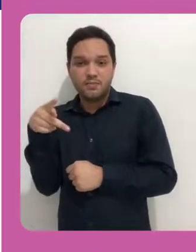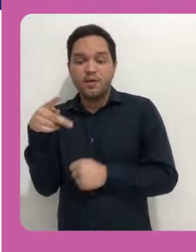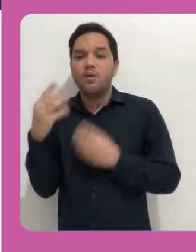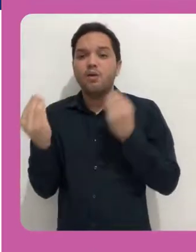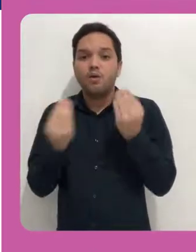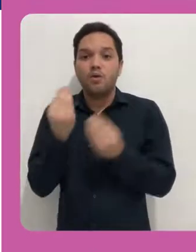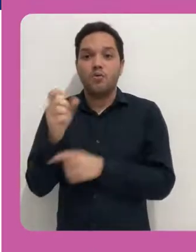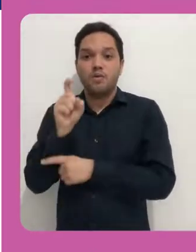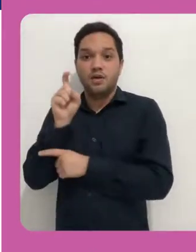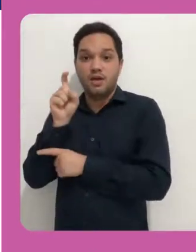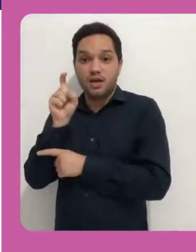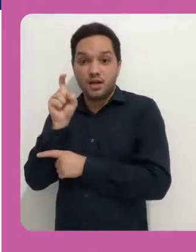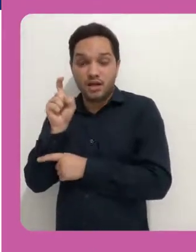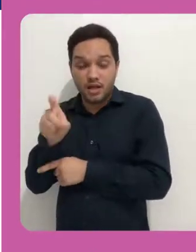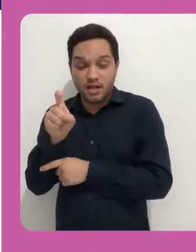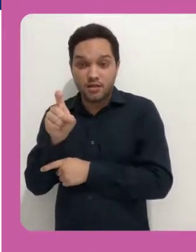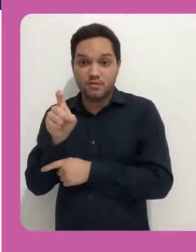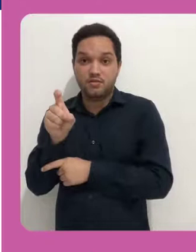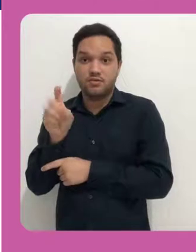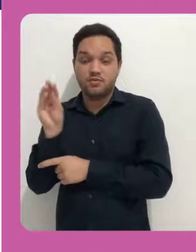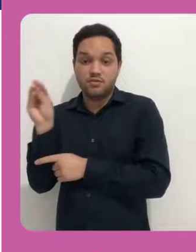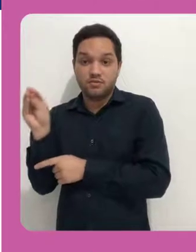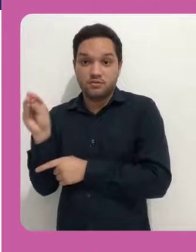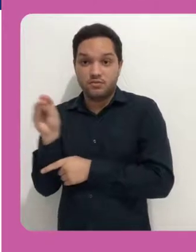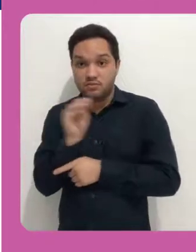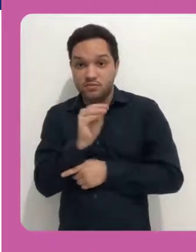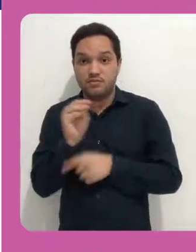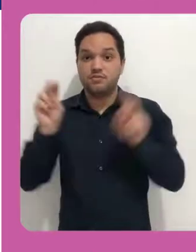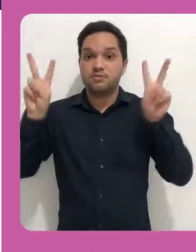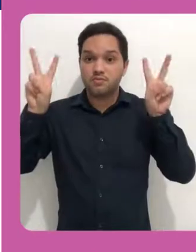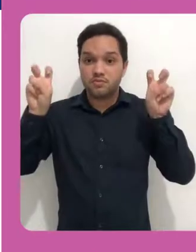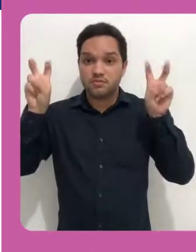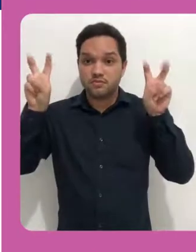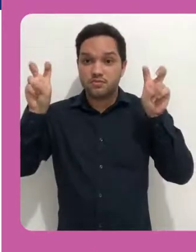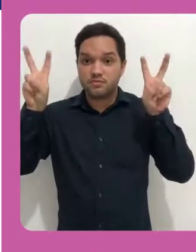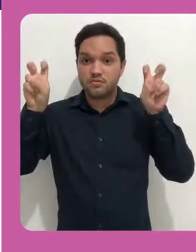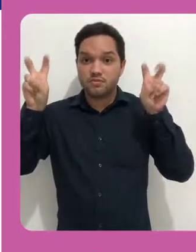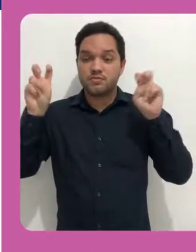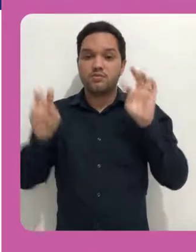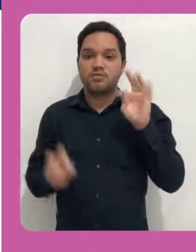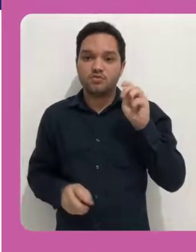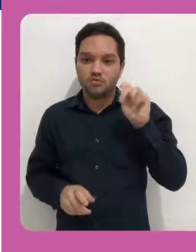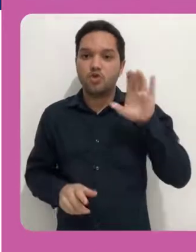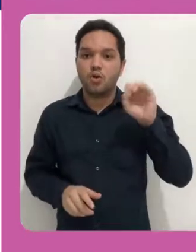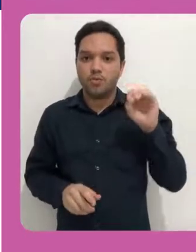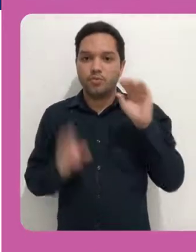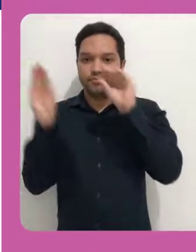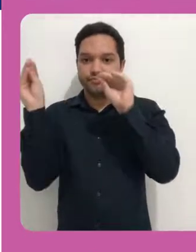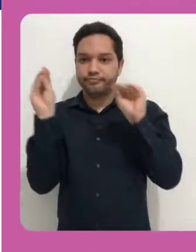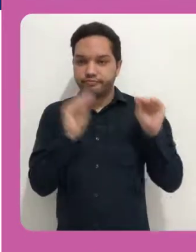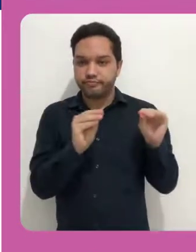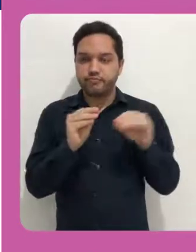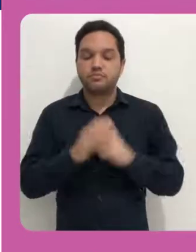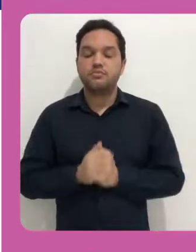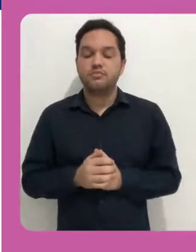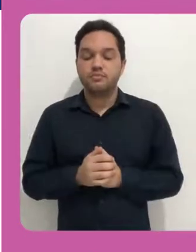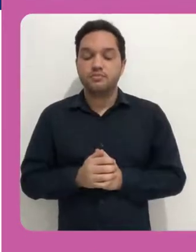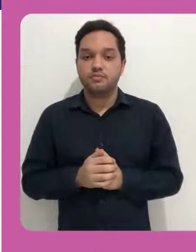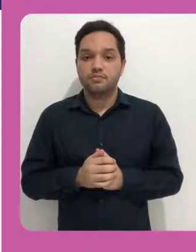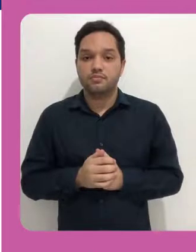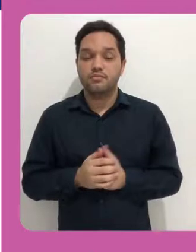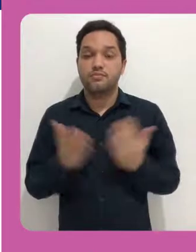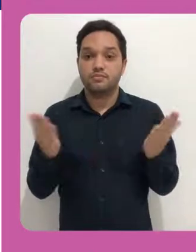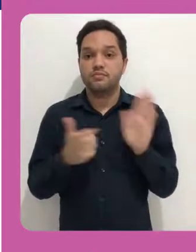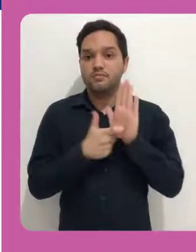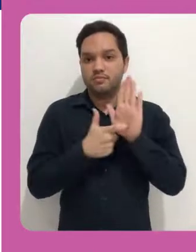pastas. Bom, eu vou mostrar o exemplo aqui. Vou abrir aqui o meu gerenciador